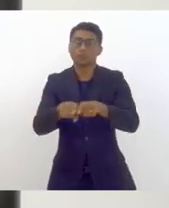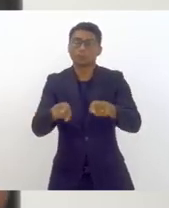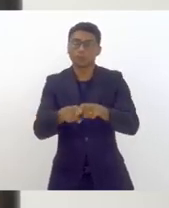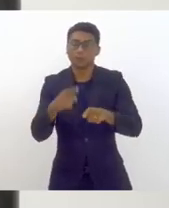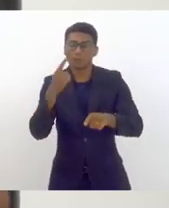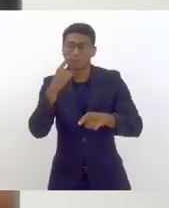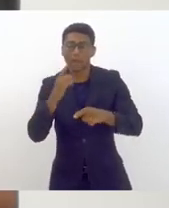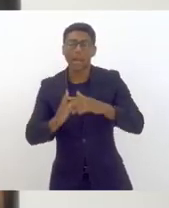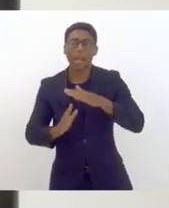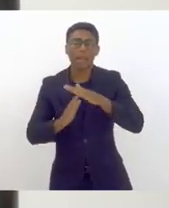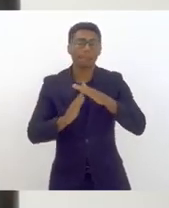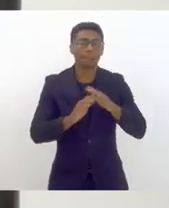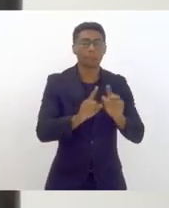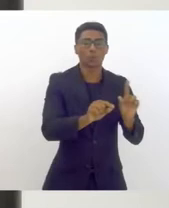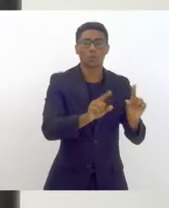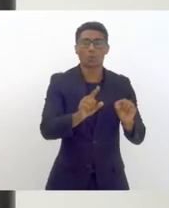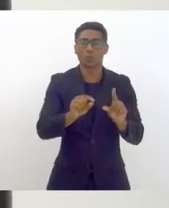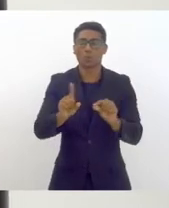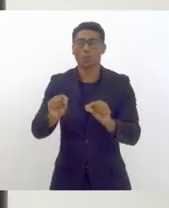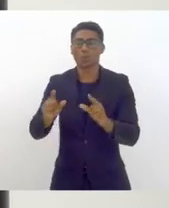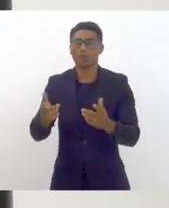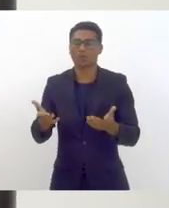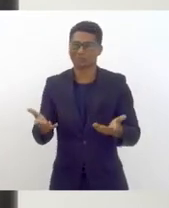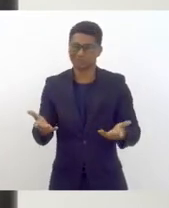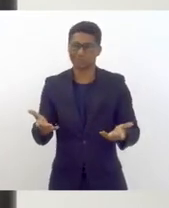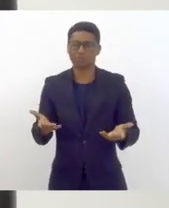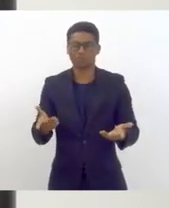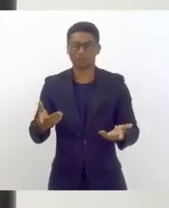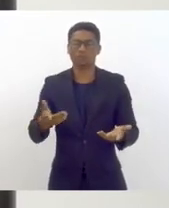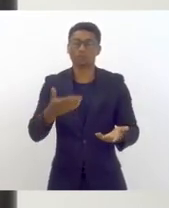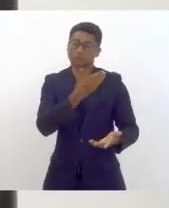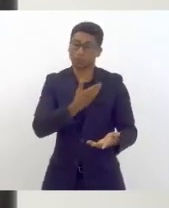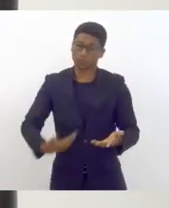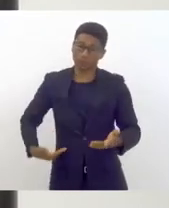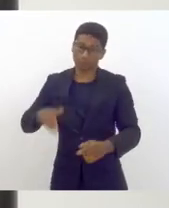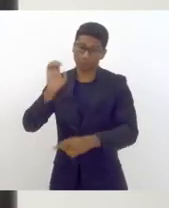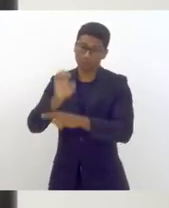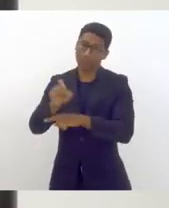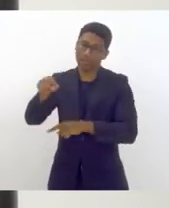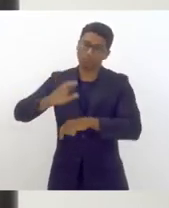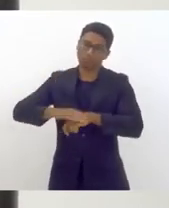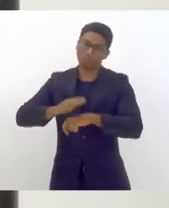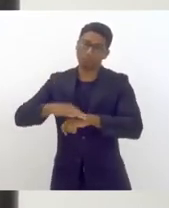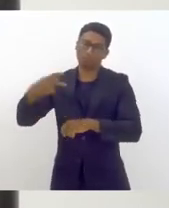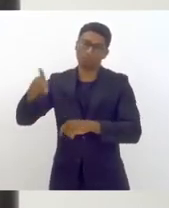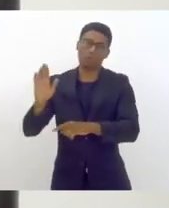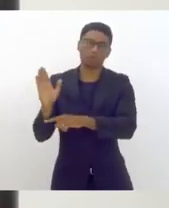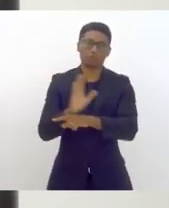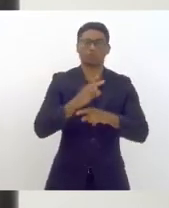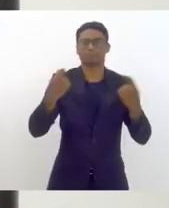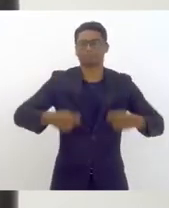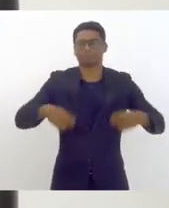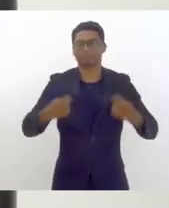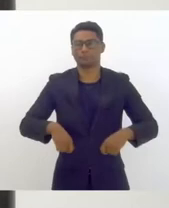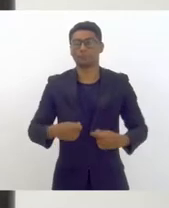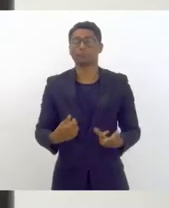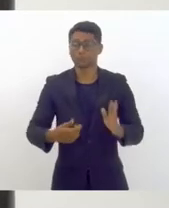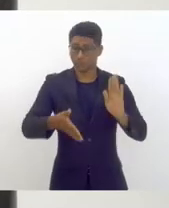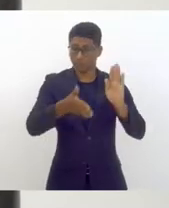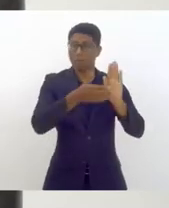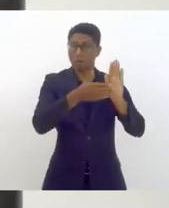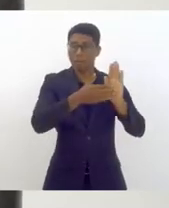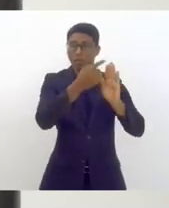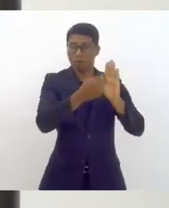inciso 4 para acrescentar. Então, ela já está praticamente bem adiantada a proposta. Pode ser que os